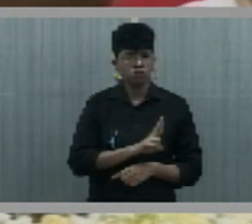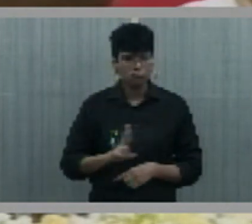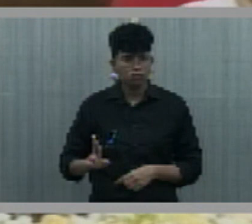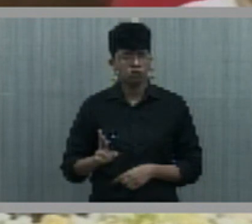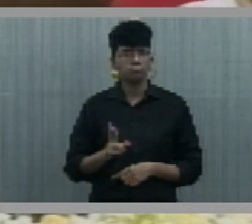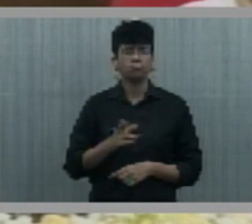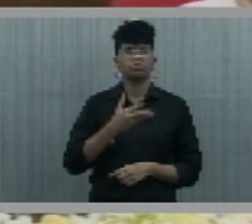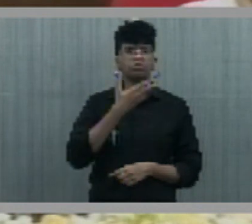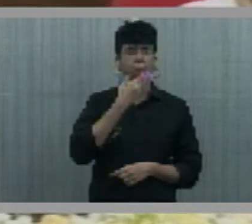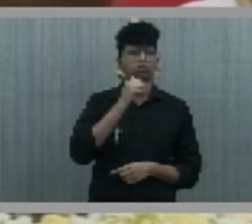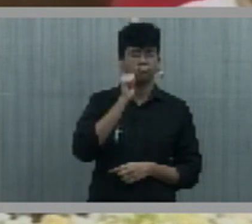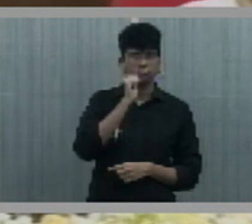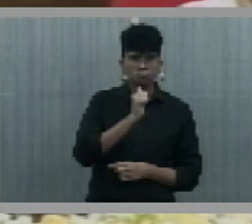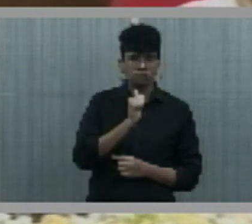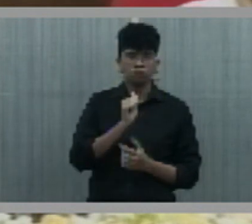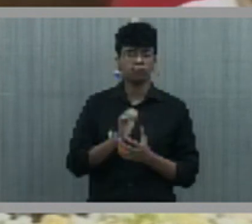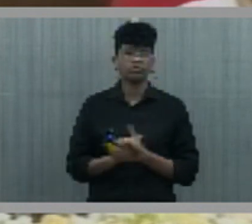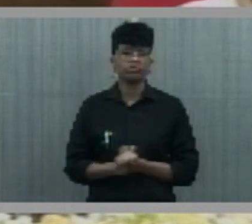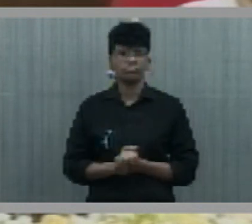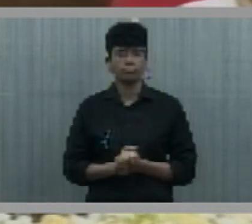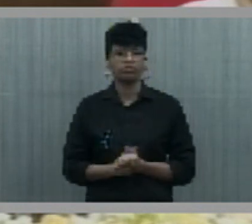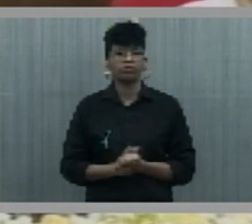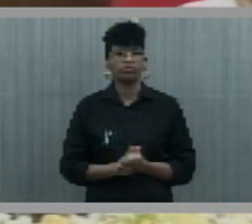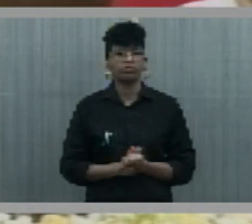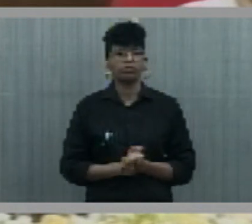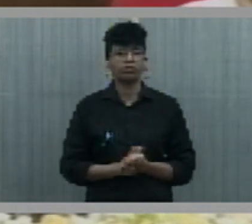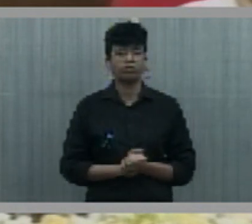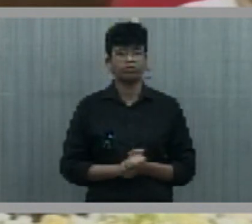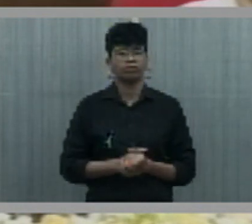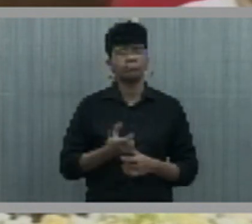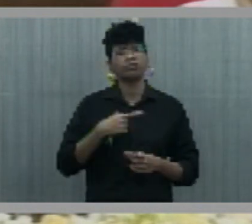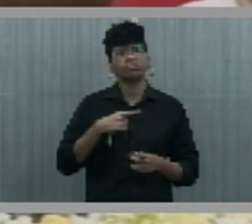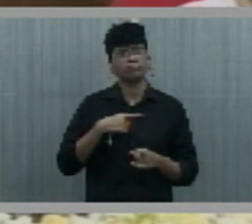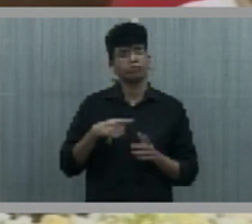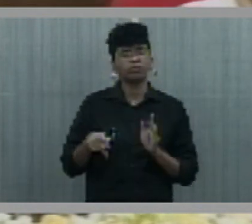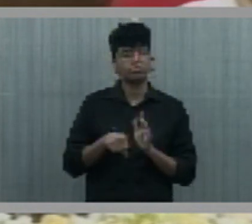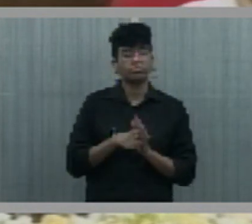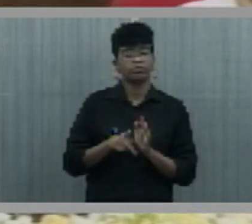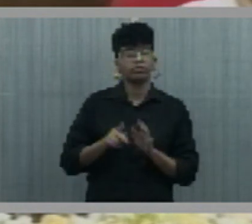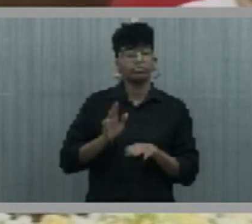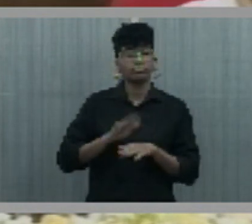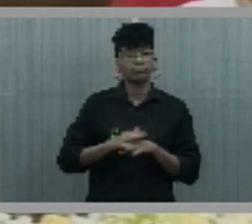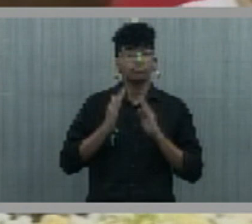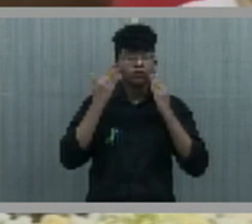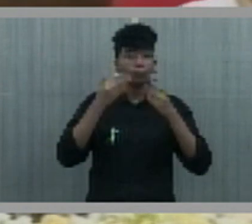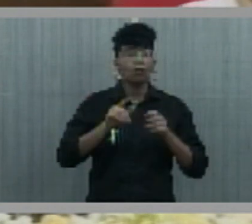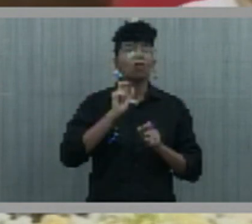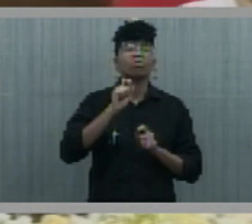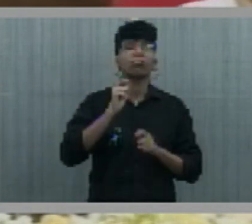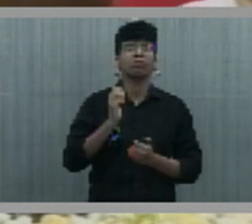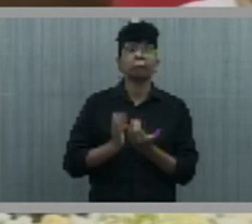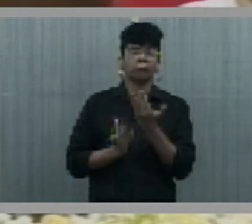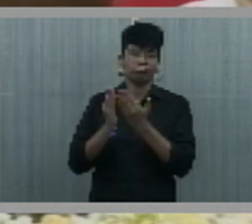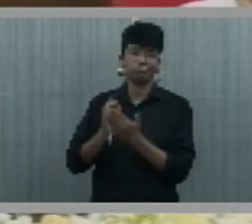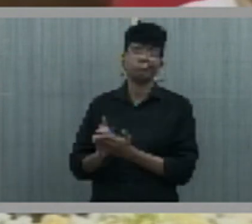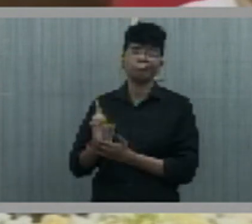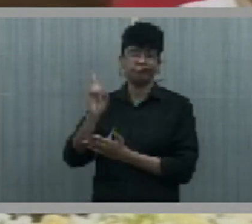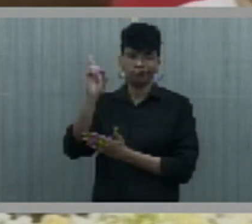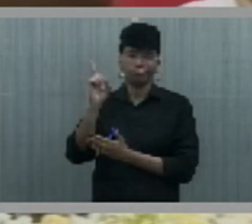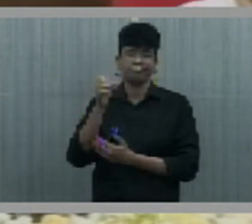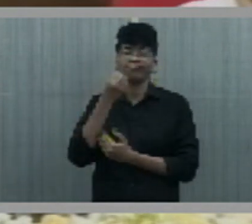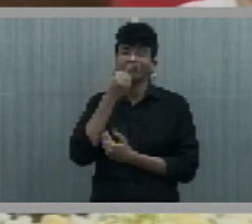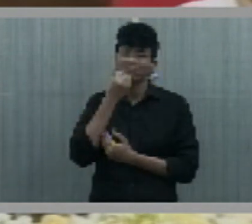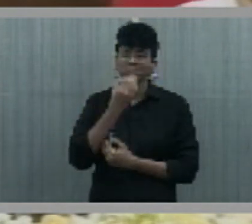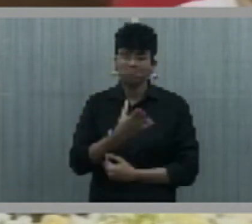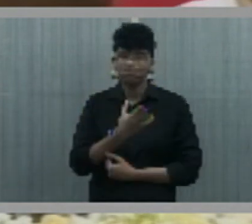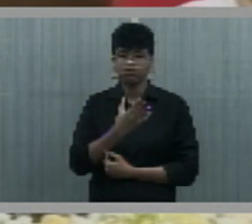religiosas, como de agir sempre mais como servos de Deus para o bem, não